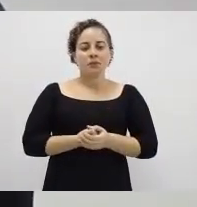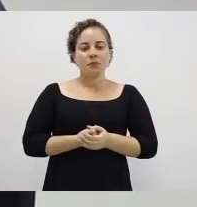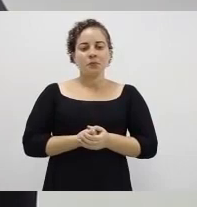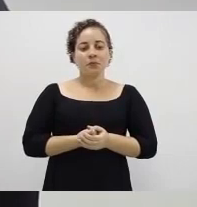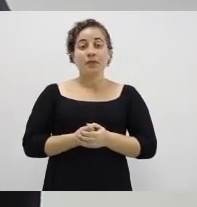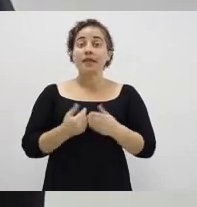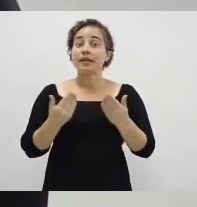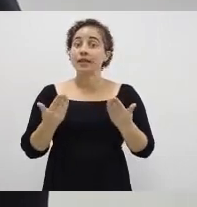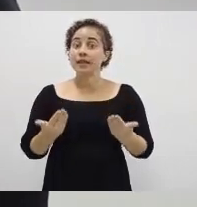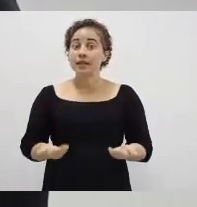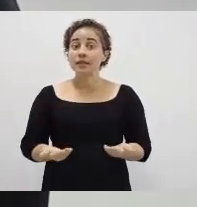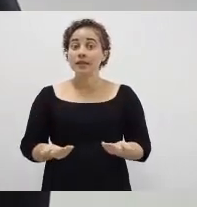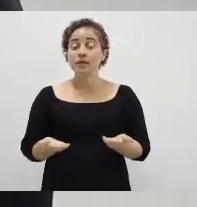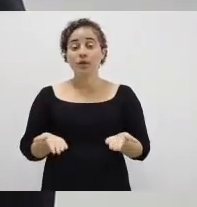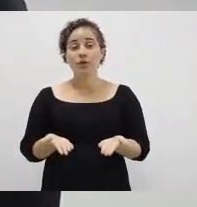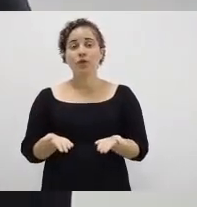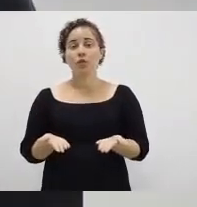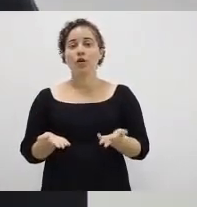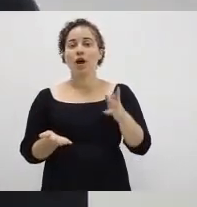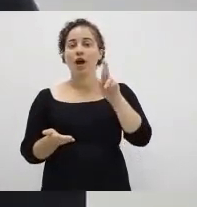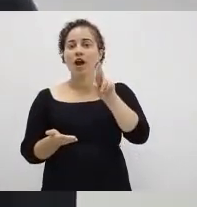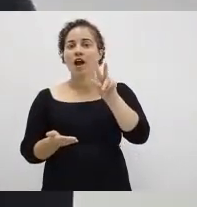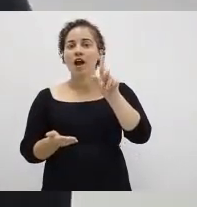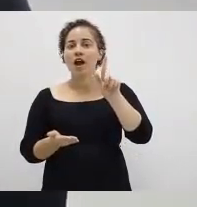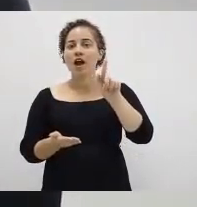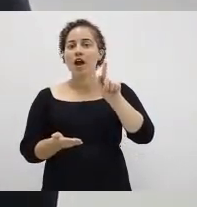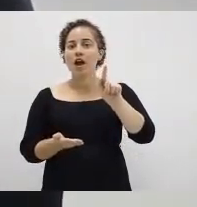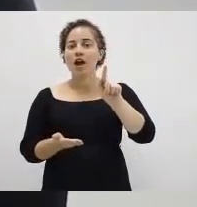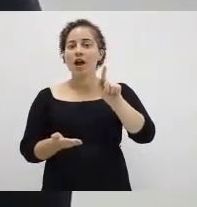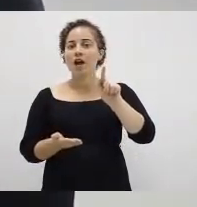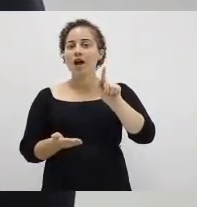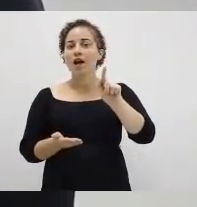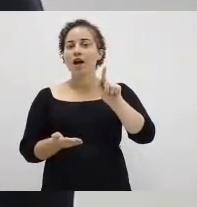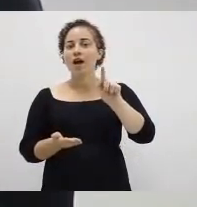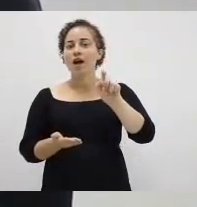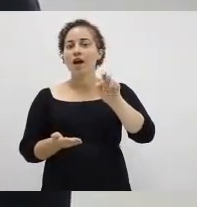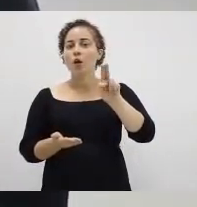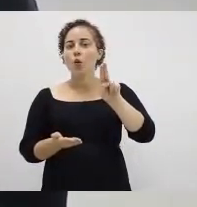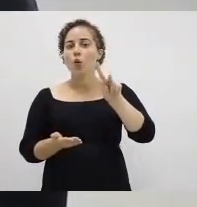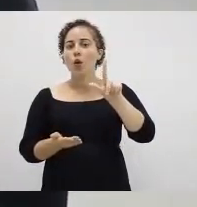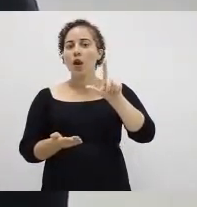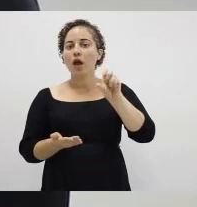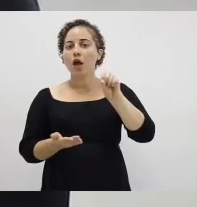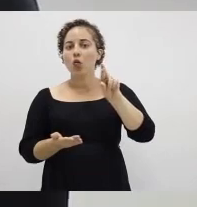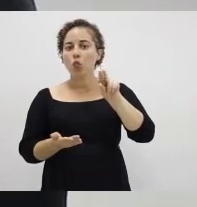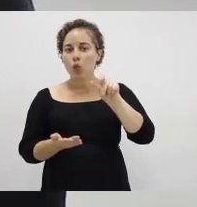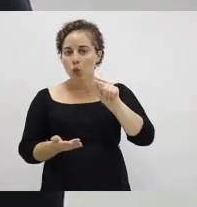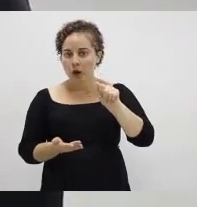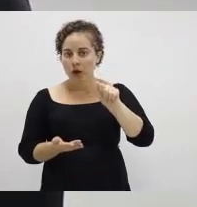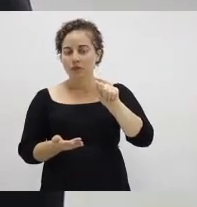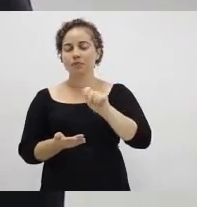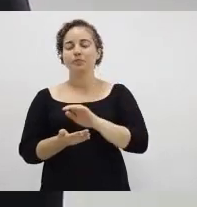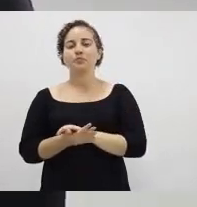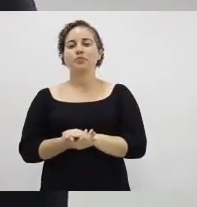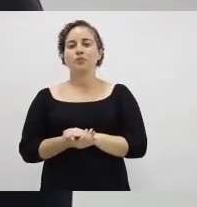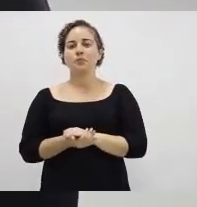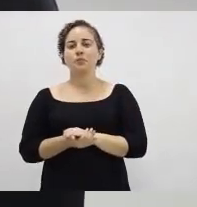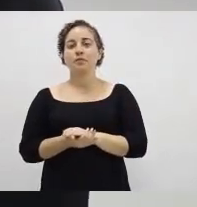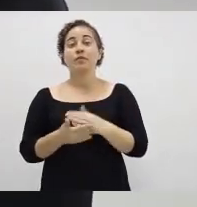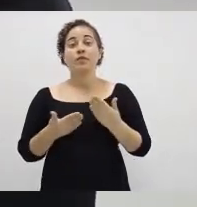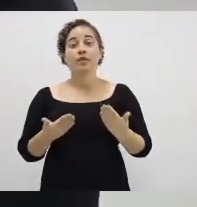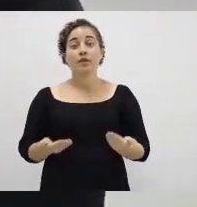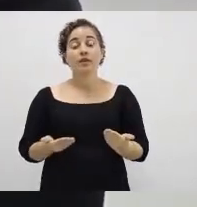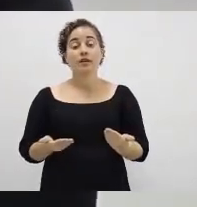nós temos a função reguladora. E aí o próprio nome diz para que serve essa função. Serve para que o governo regule